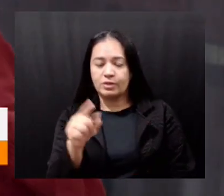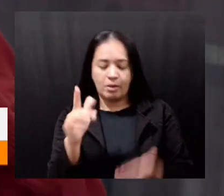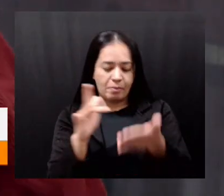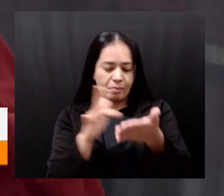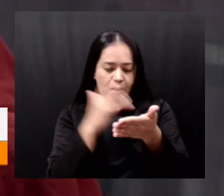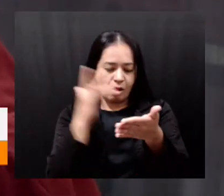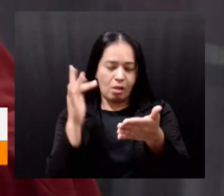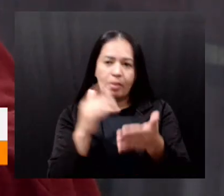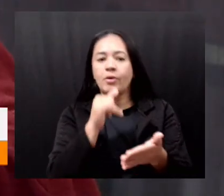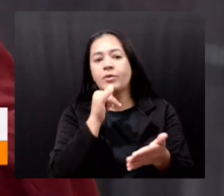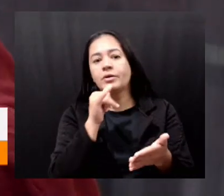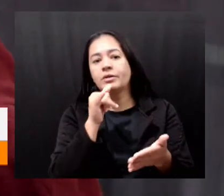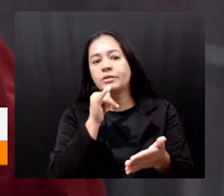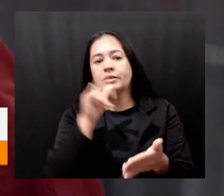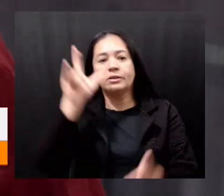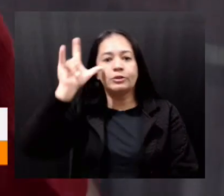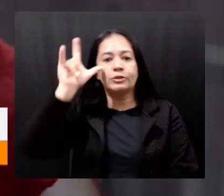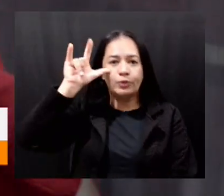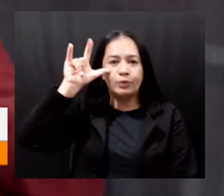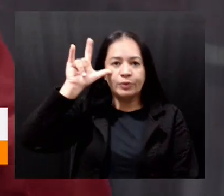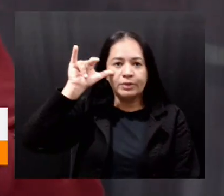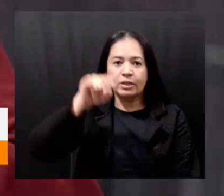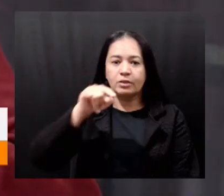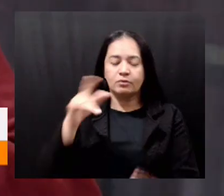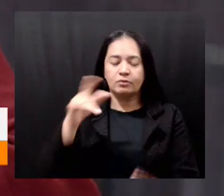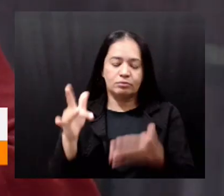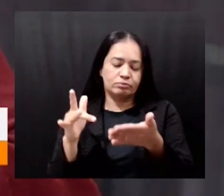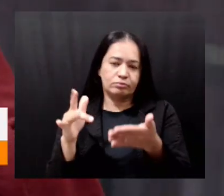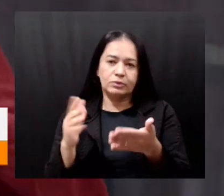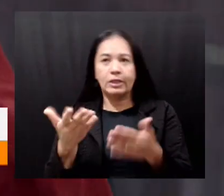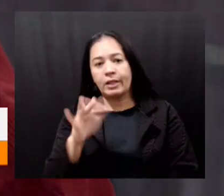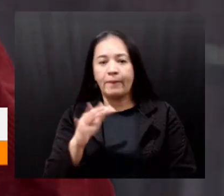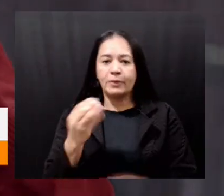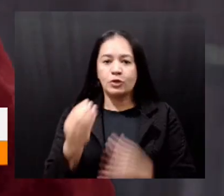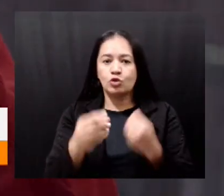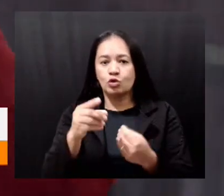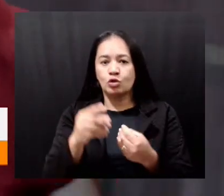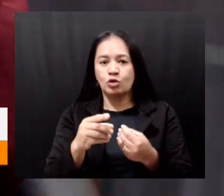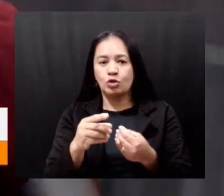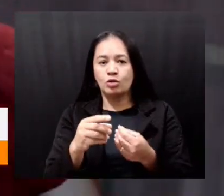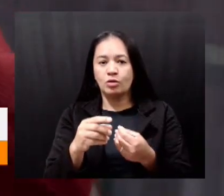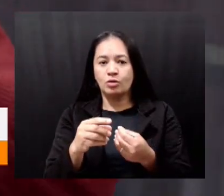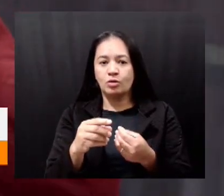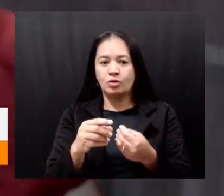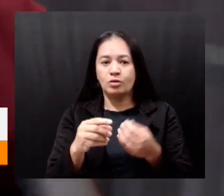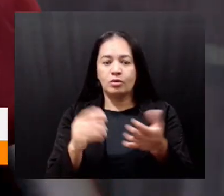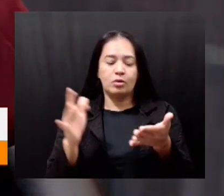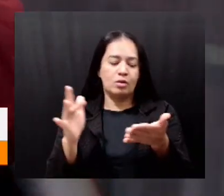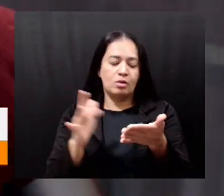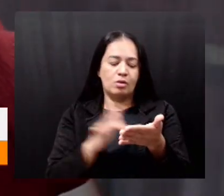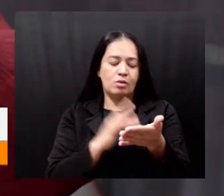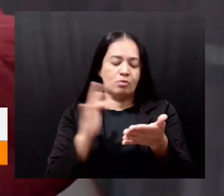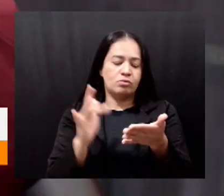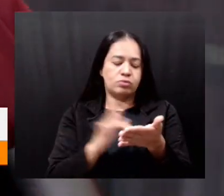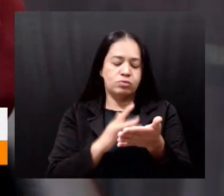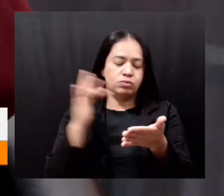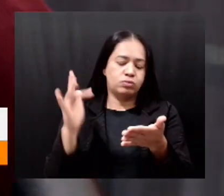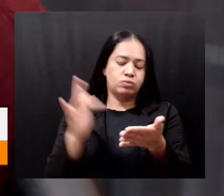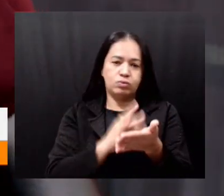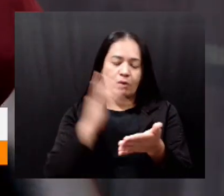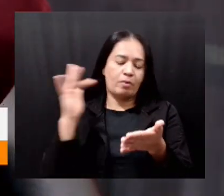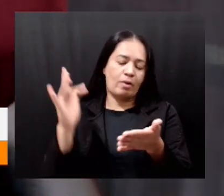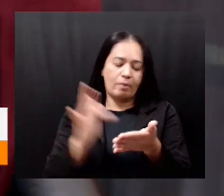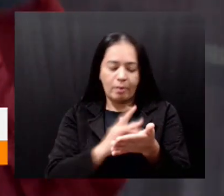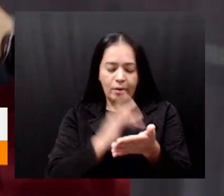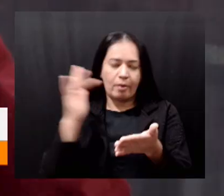no Instagram, você vai ter dependendo de como você configurou o seu feed de notícias, vai vir na CNN, vai vir do Globo News, vai vir da UOL, vai